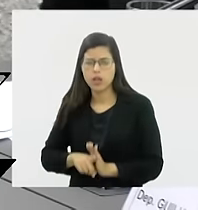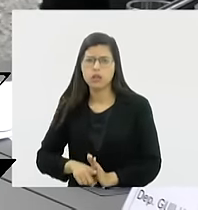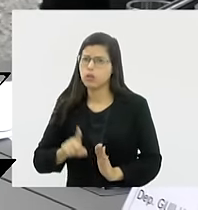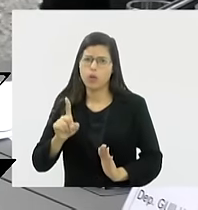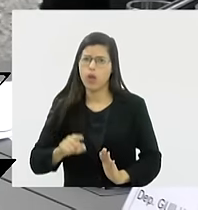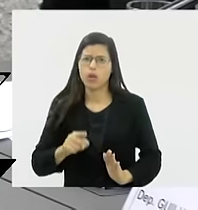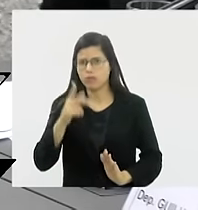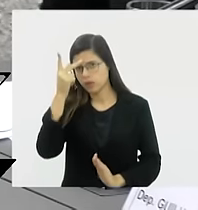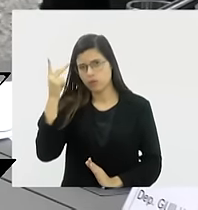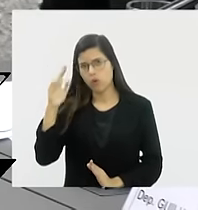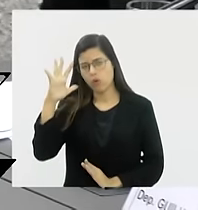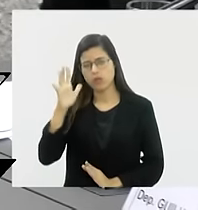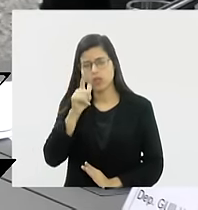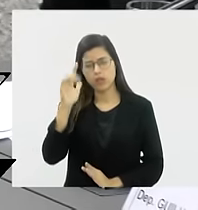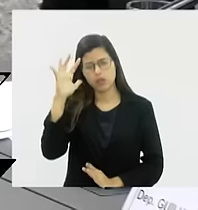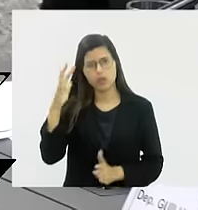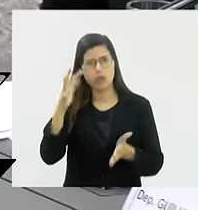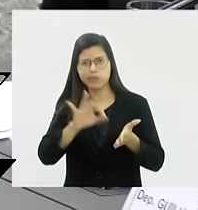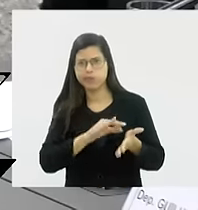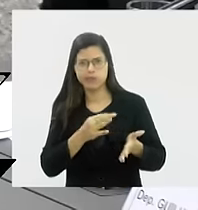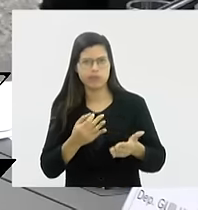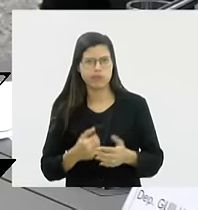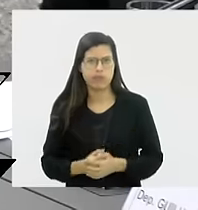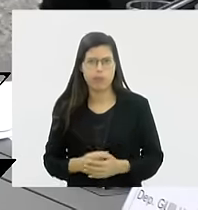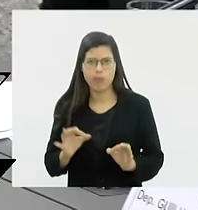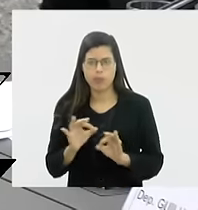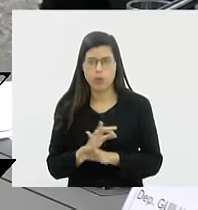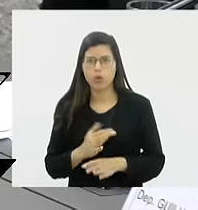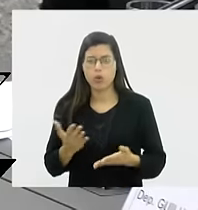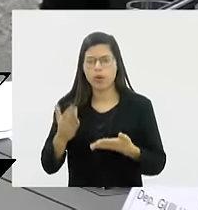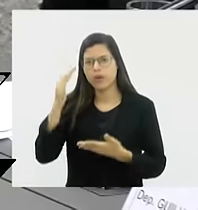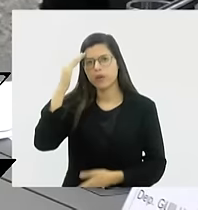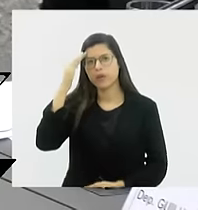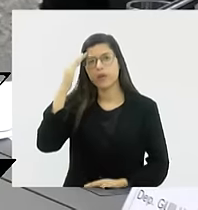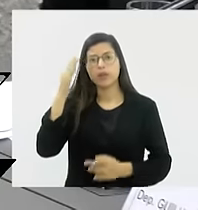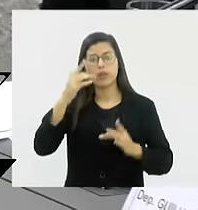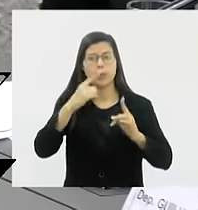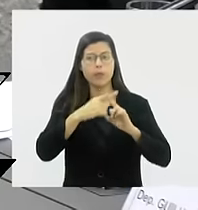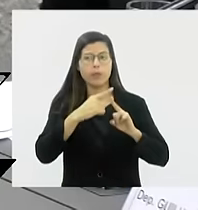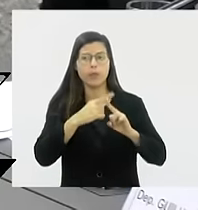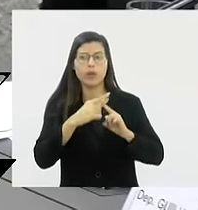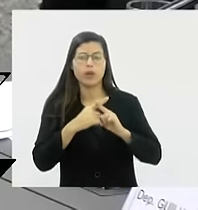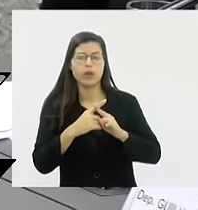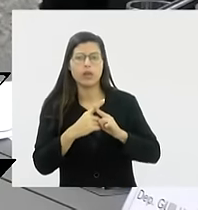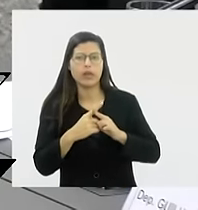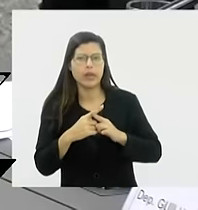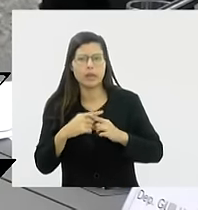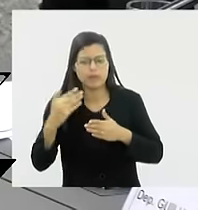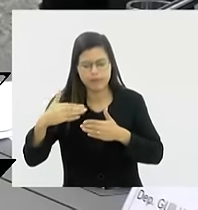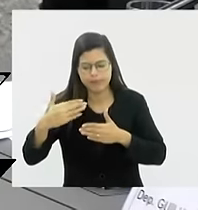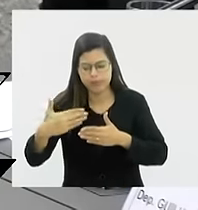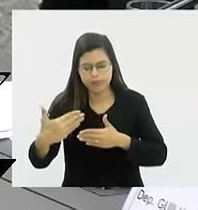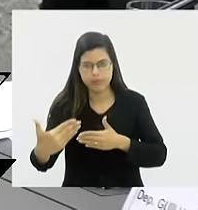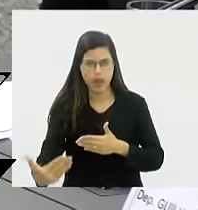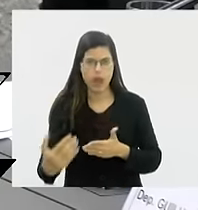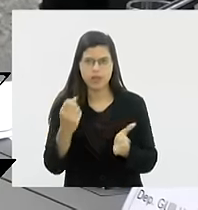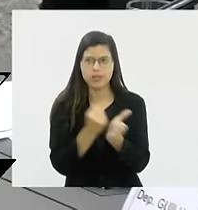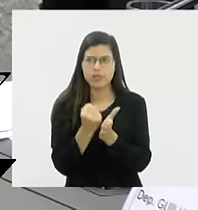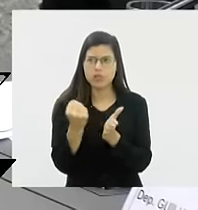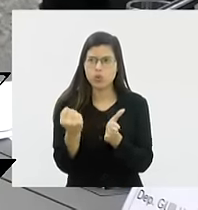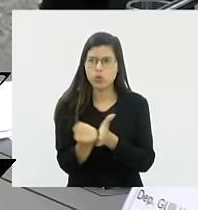pô. E aí eu quero entender o porquê, deputado Valdir, empurrar com a barriga esses